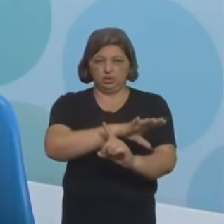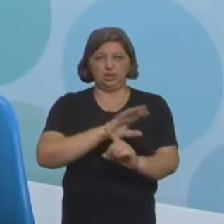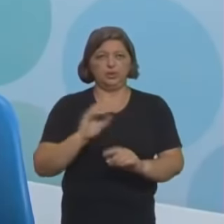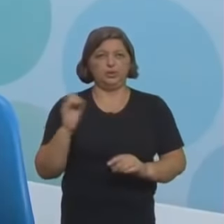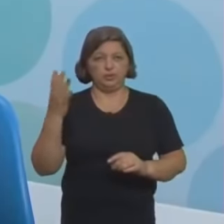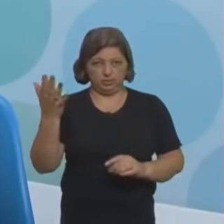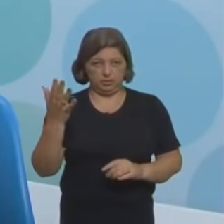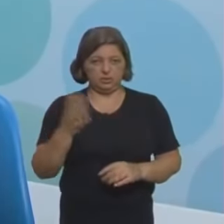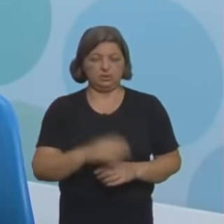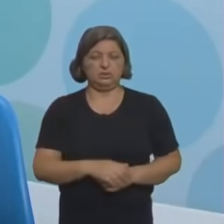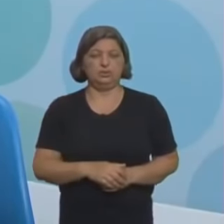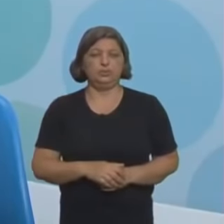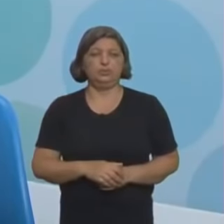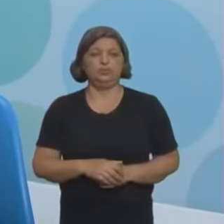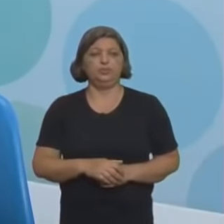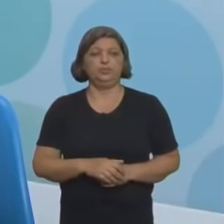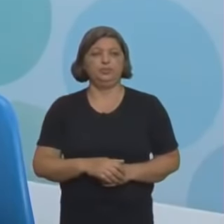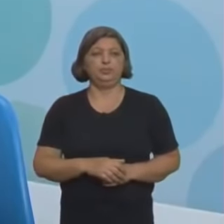né?